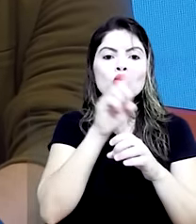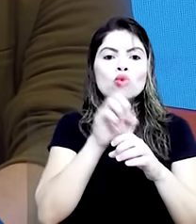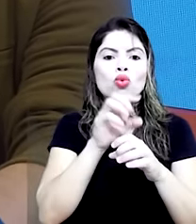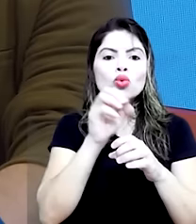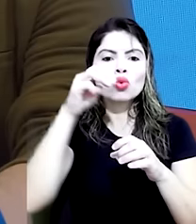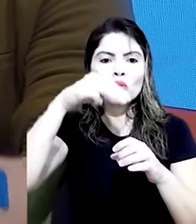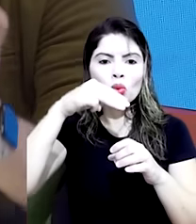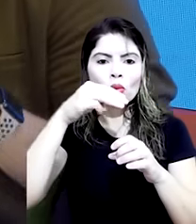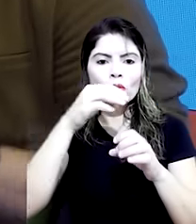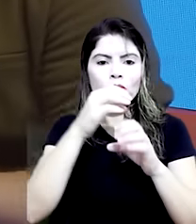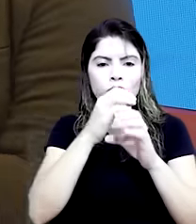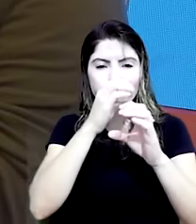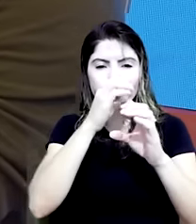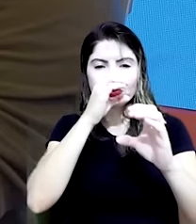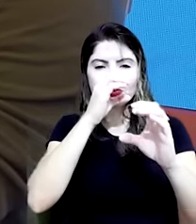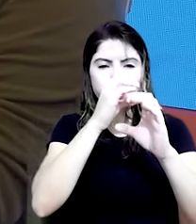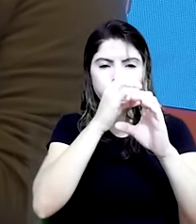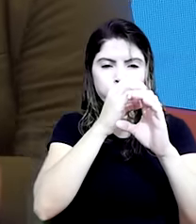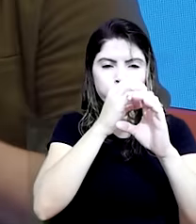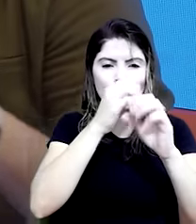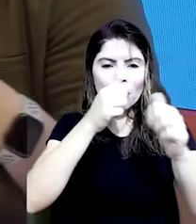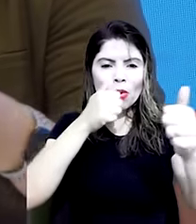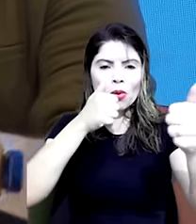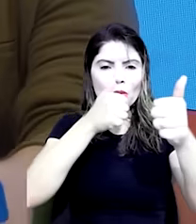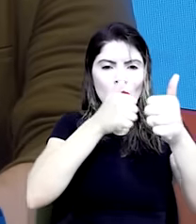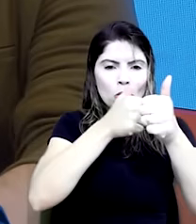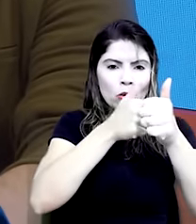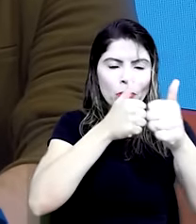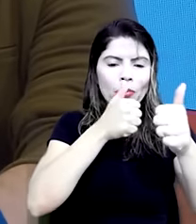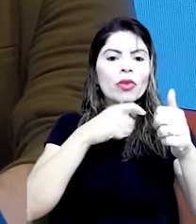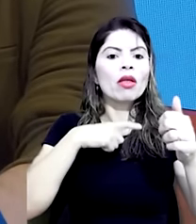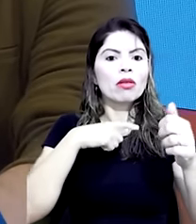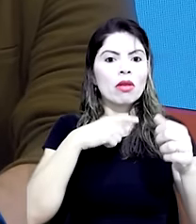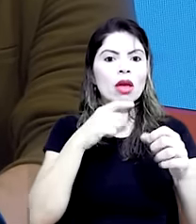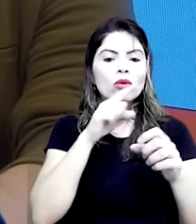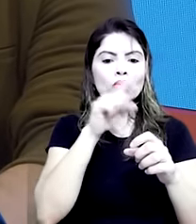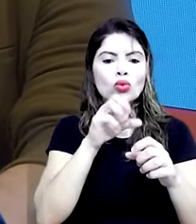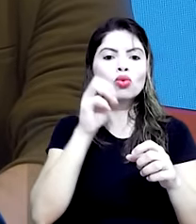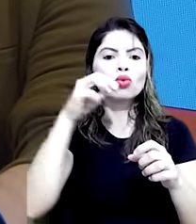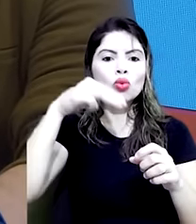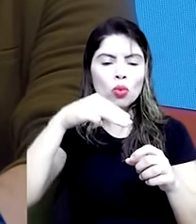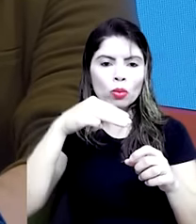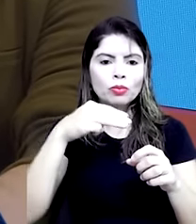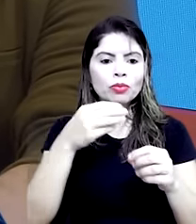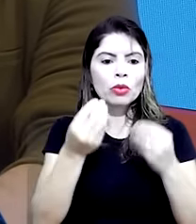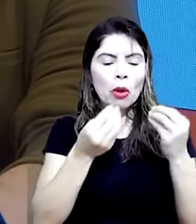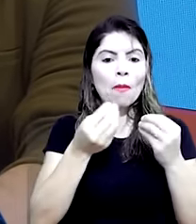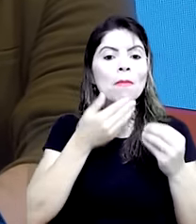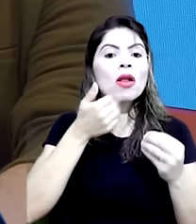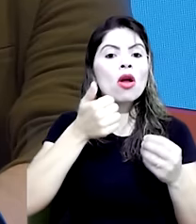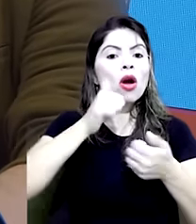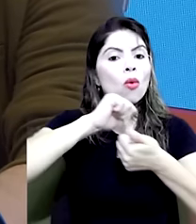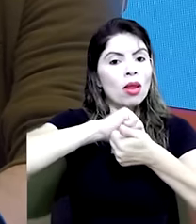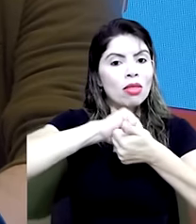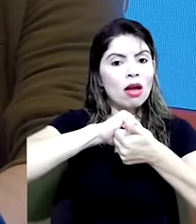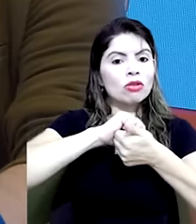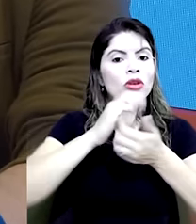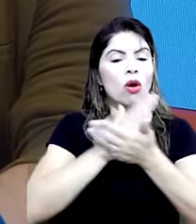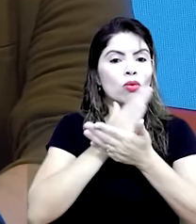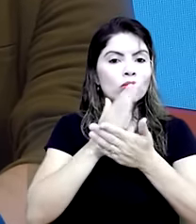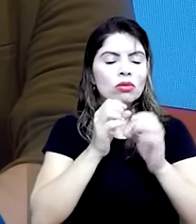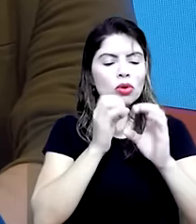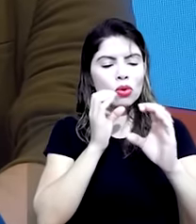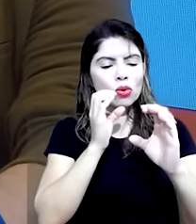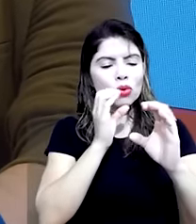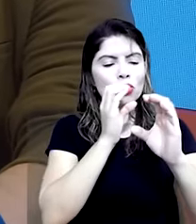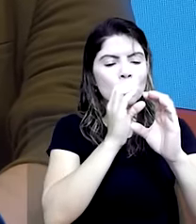zoom ele tem um zoom que é mecânico que faz a foto é realmente ela consegue ainda ter um pouco mais de qualidade mas al dali pra frente